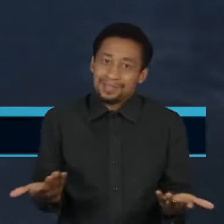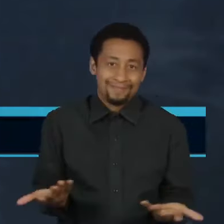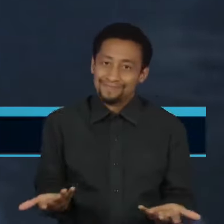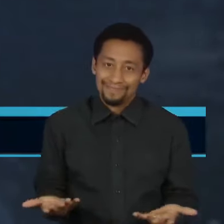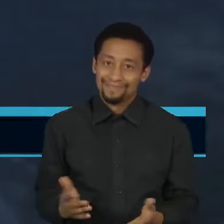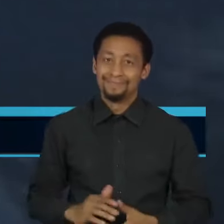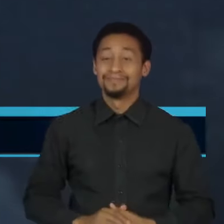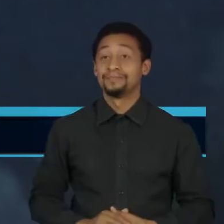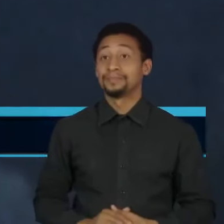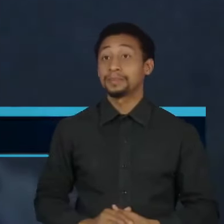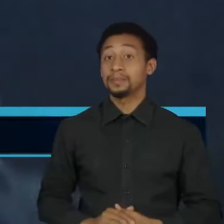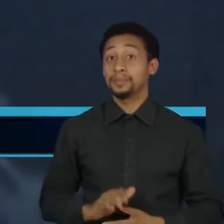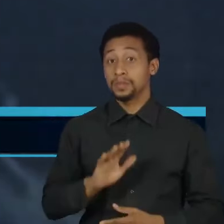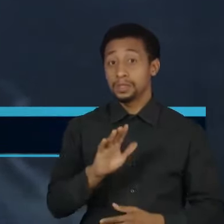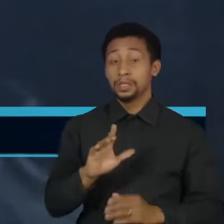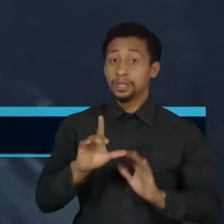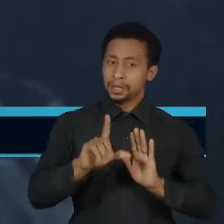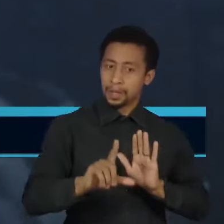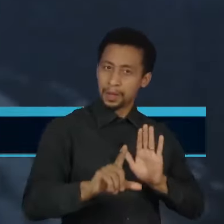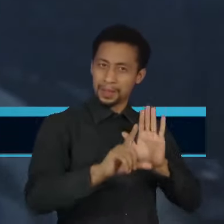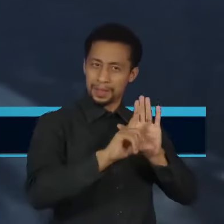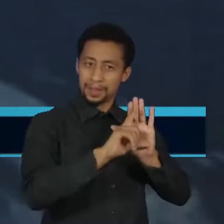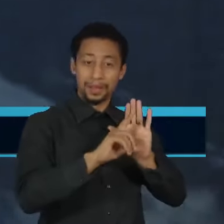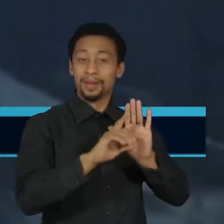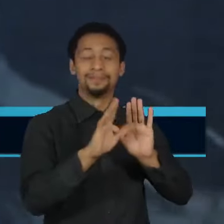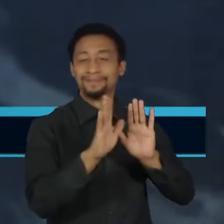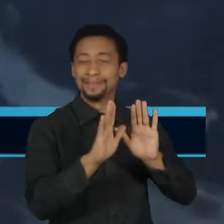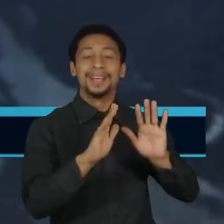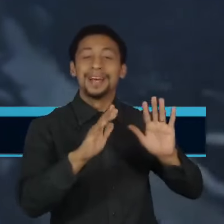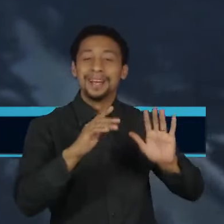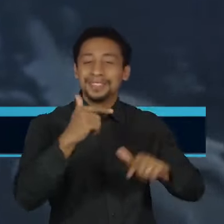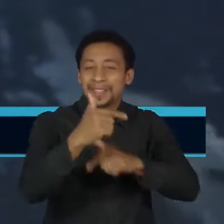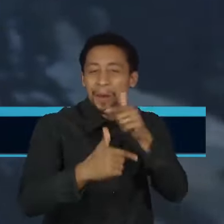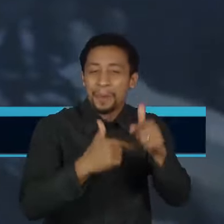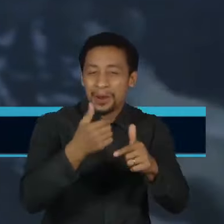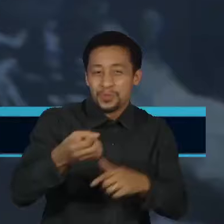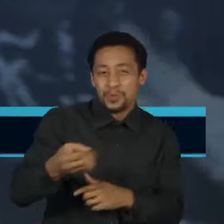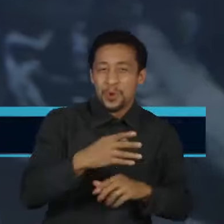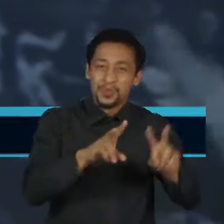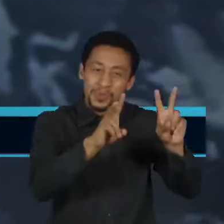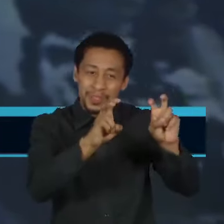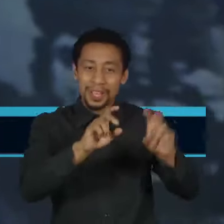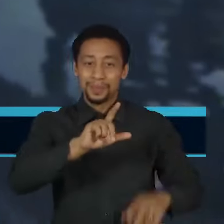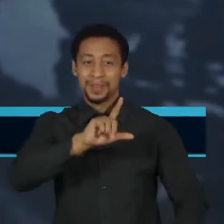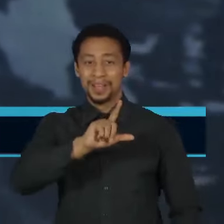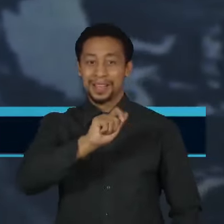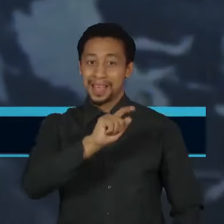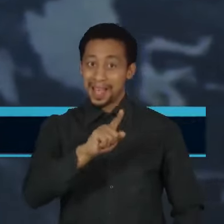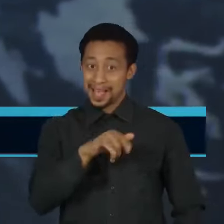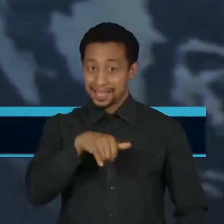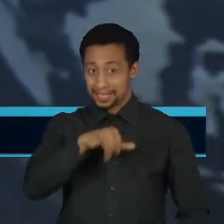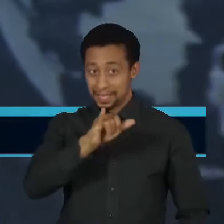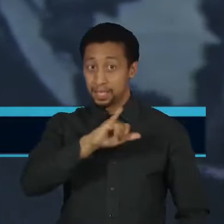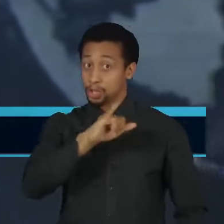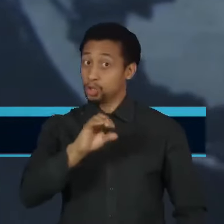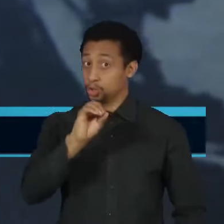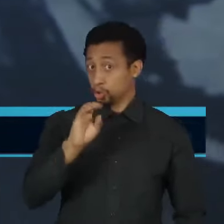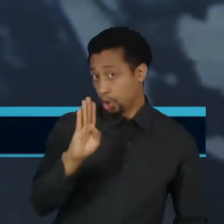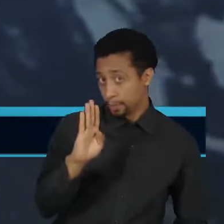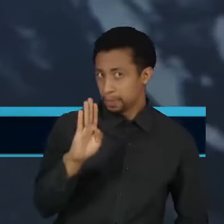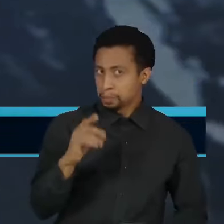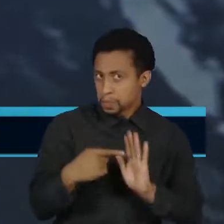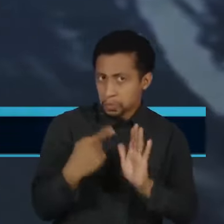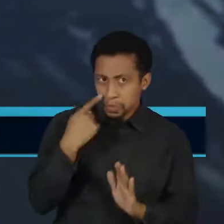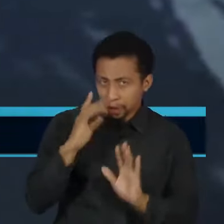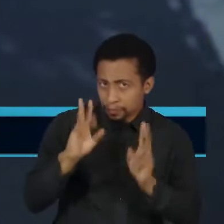E você já ouviu falar de lazy job? O termo que surgiu nas redes sociais se difundiu entre os jovens da geração Z como um trabalho